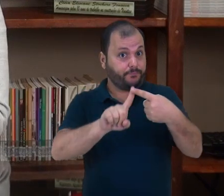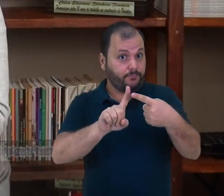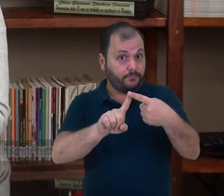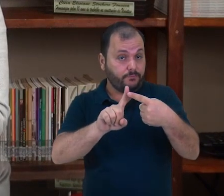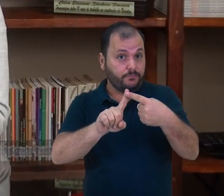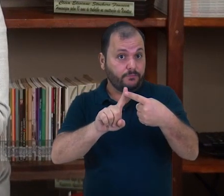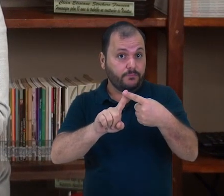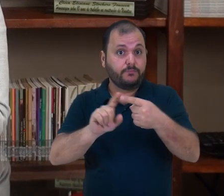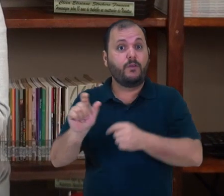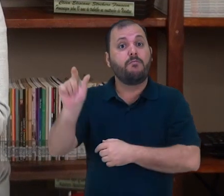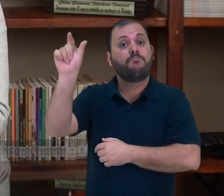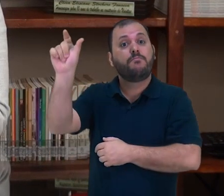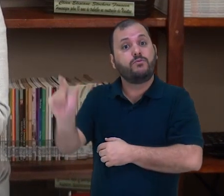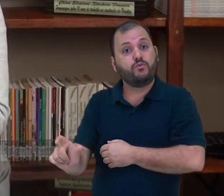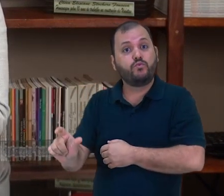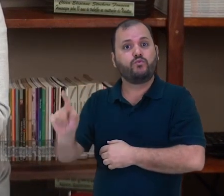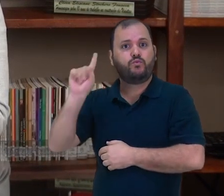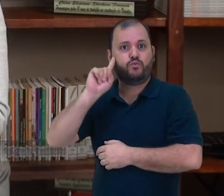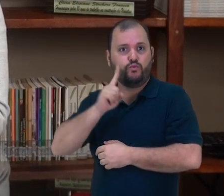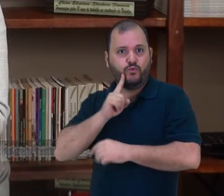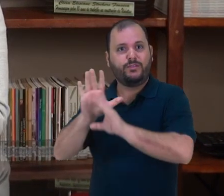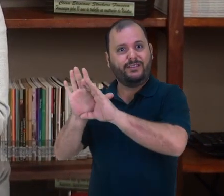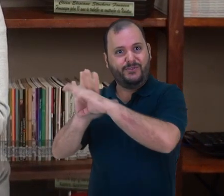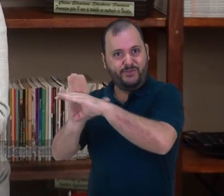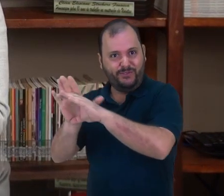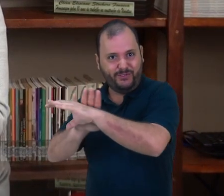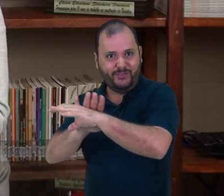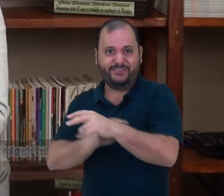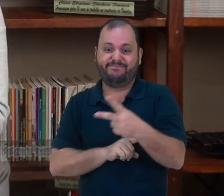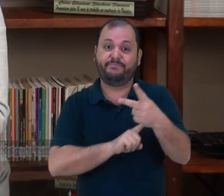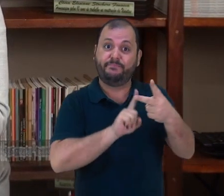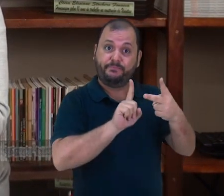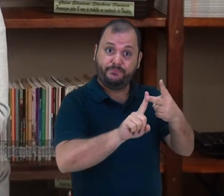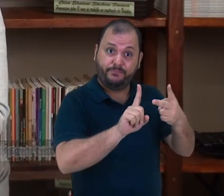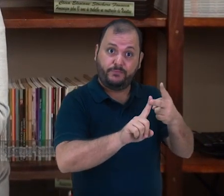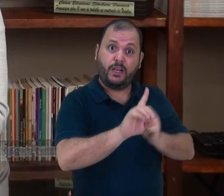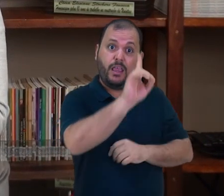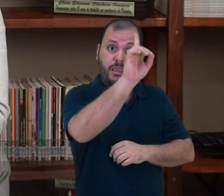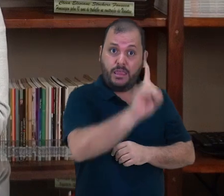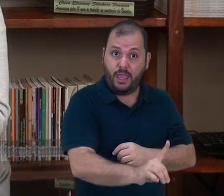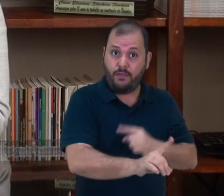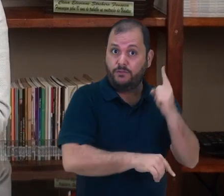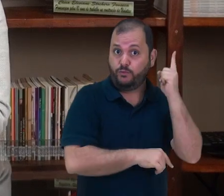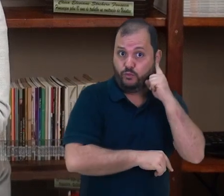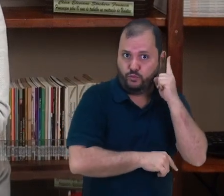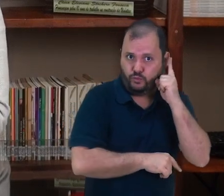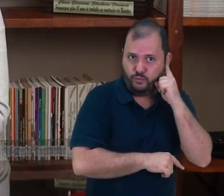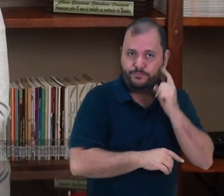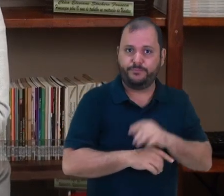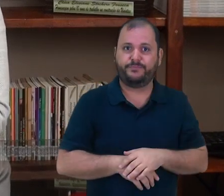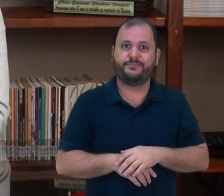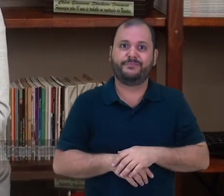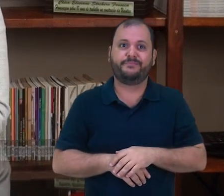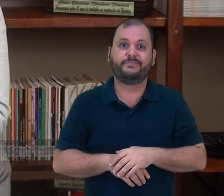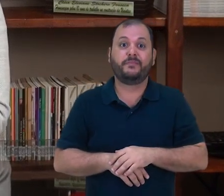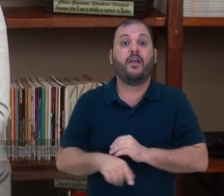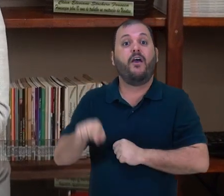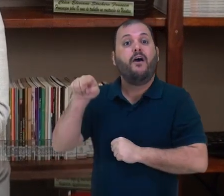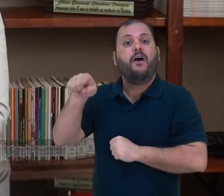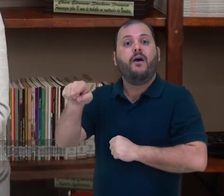primeira definição se trata da pessoa surda e a outra, deficiência auditiva. Nesse decreto,